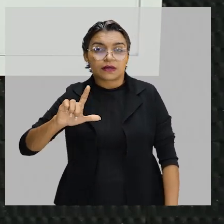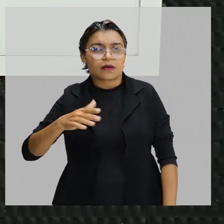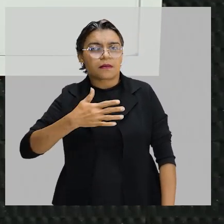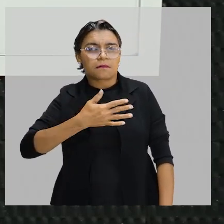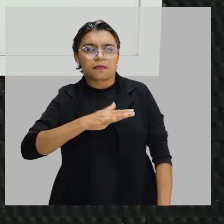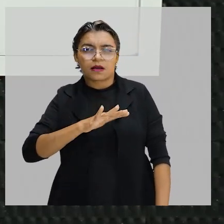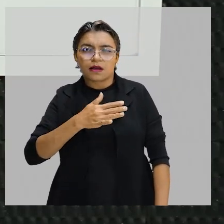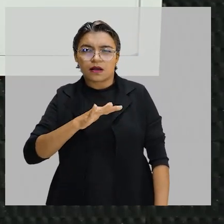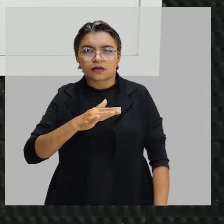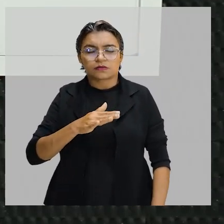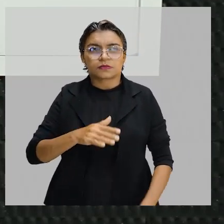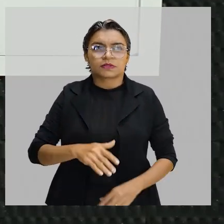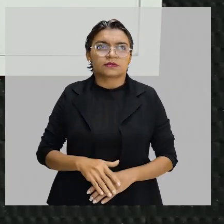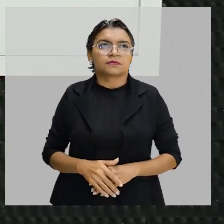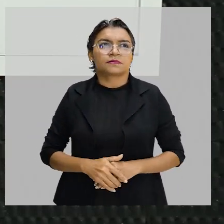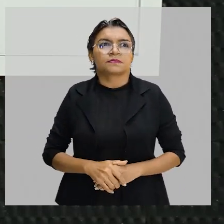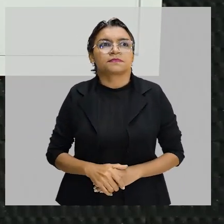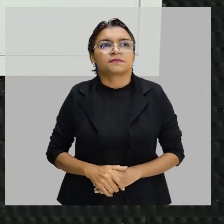Participação